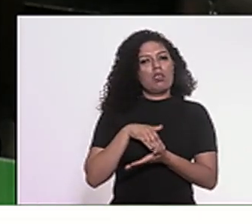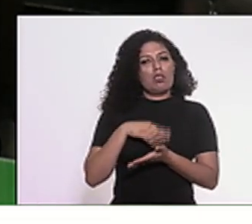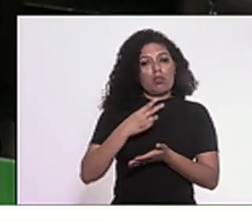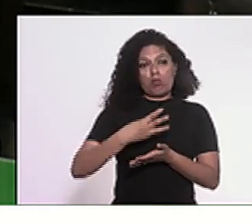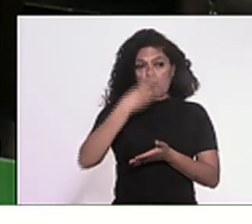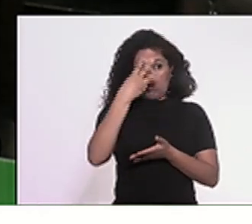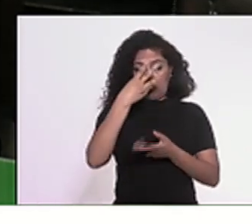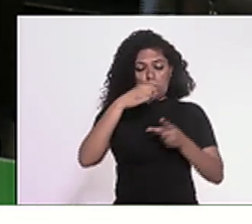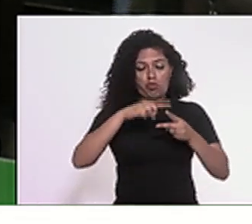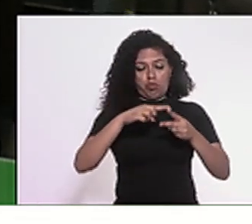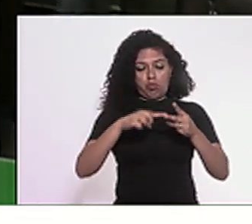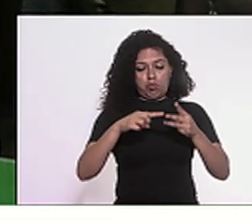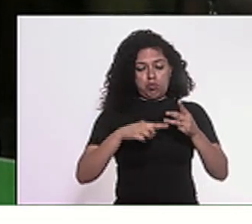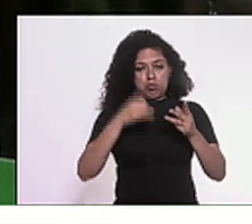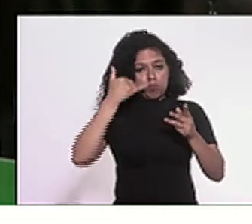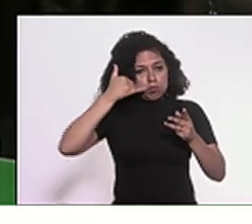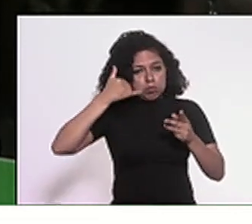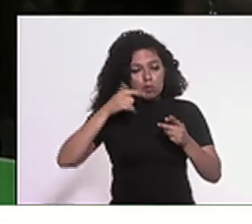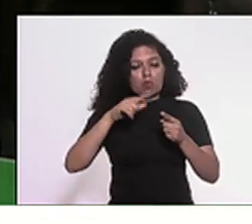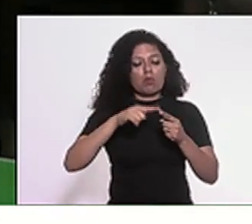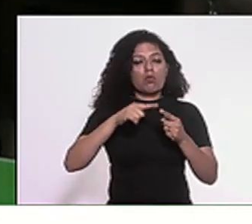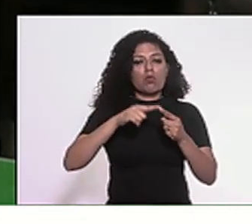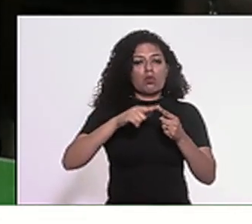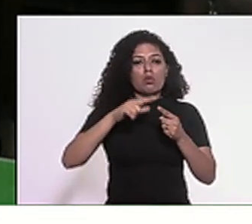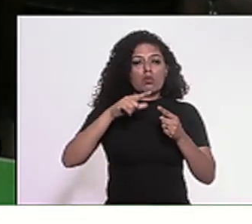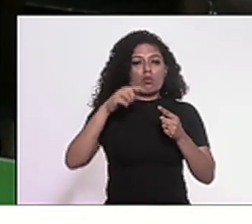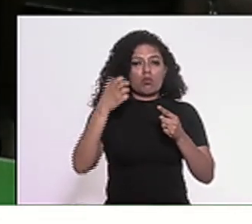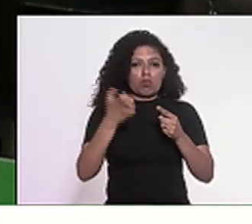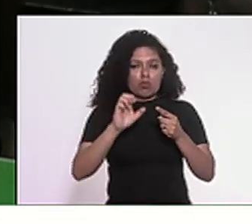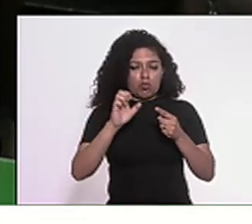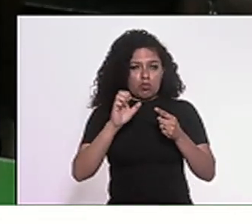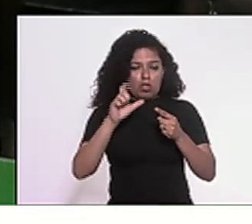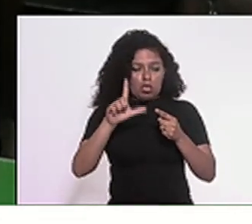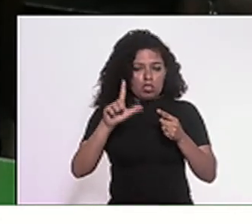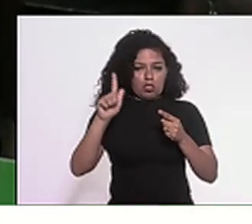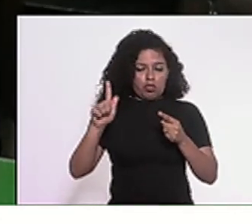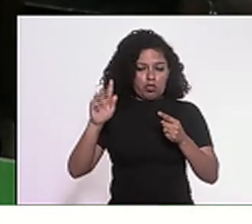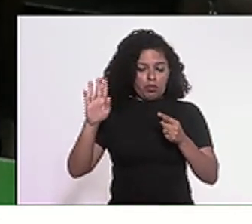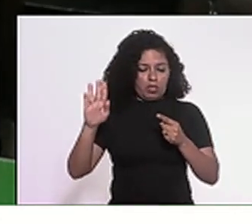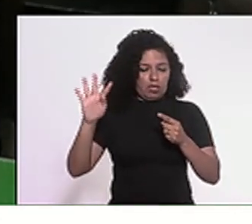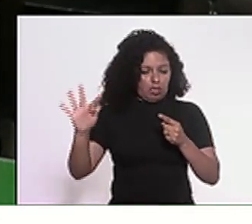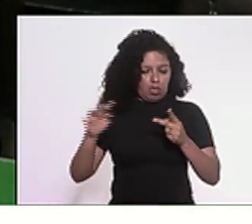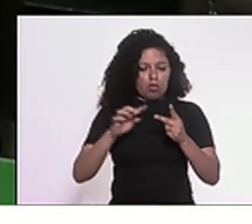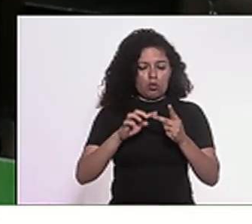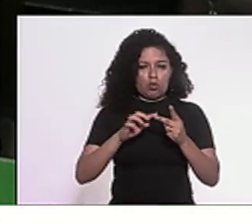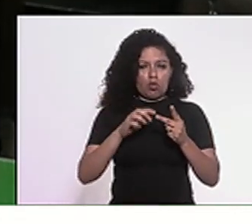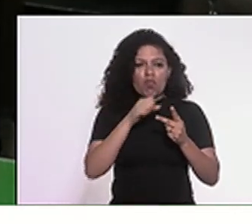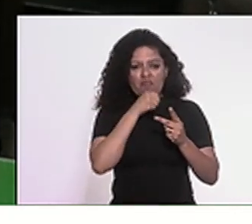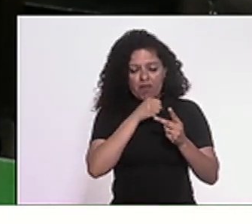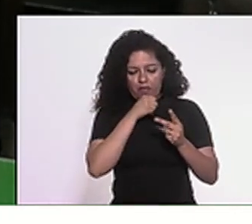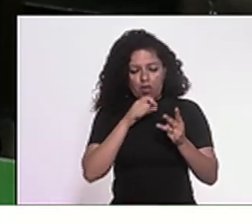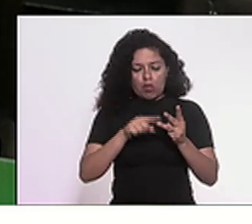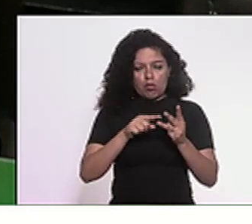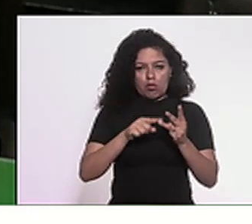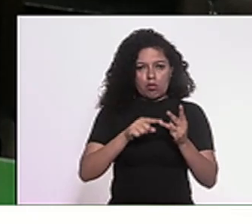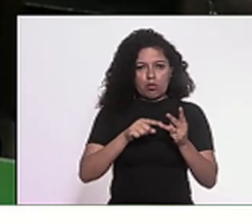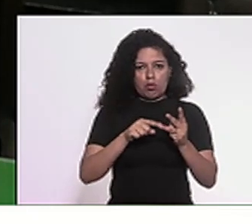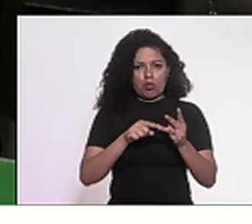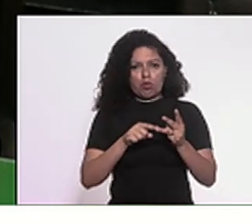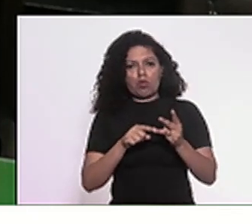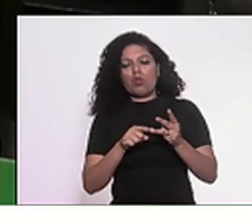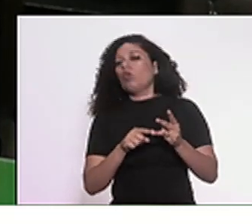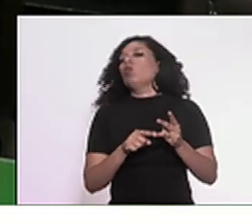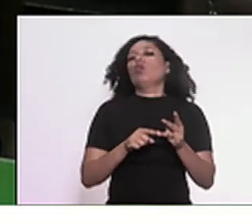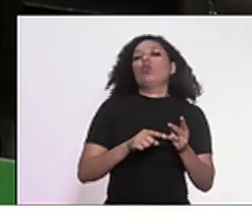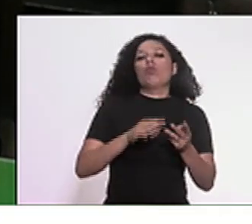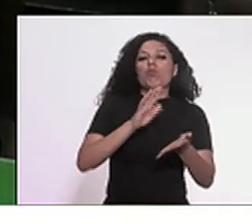3 disques, um disque LGBT, um disque idoso e um disque preconceito. E com a nossa chegada